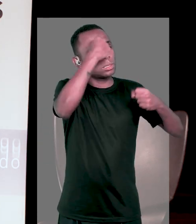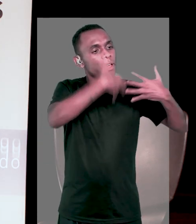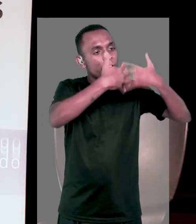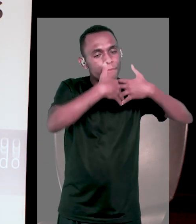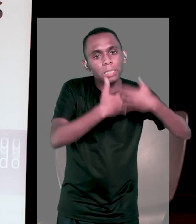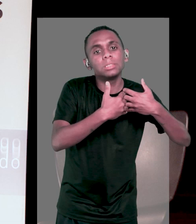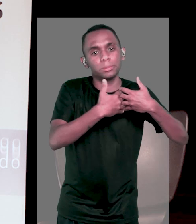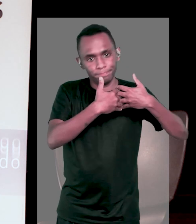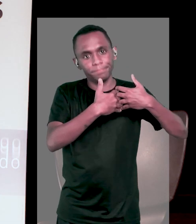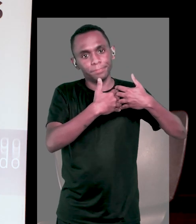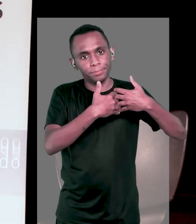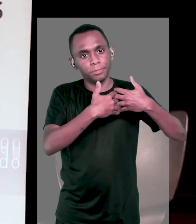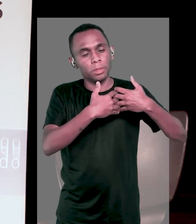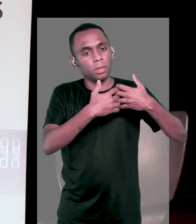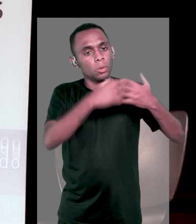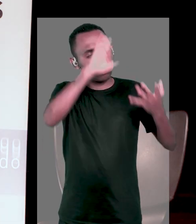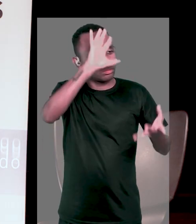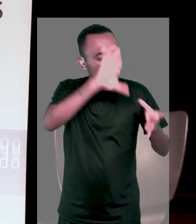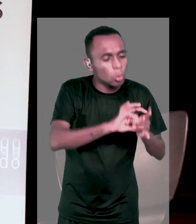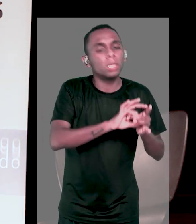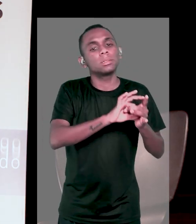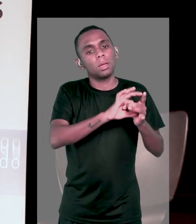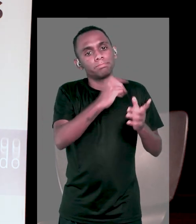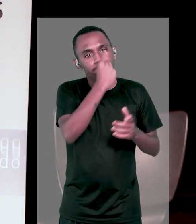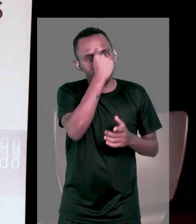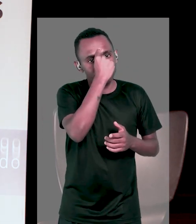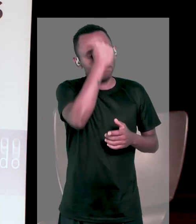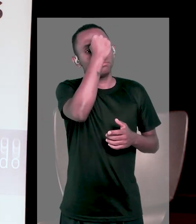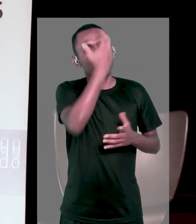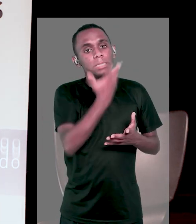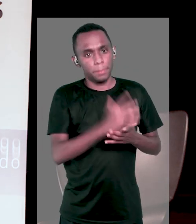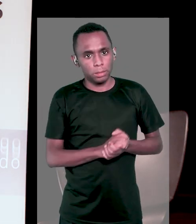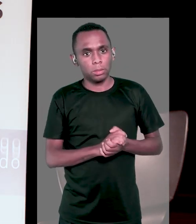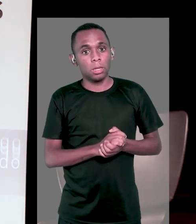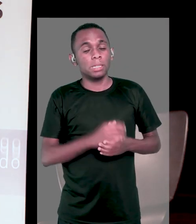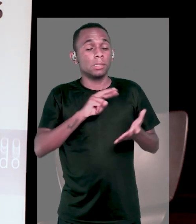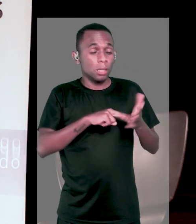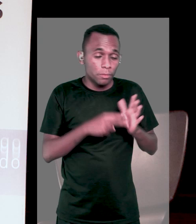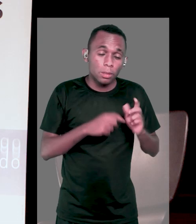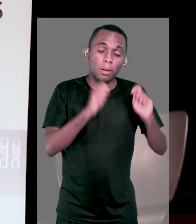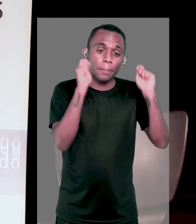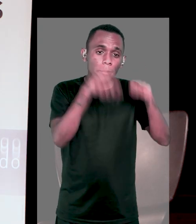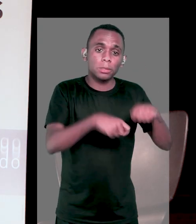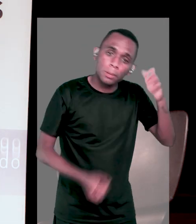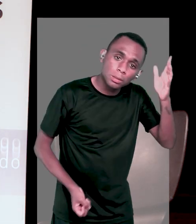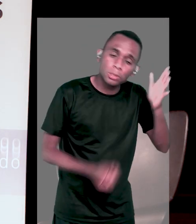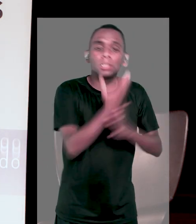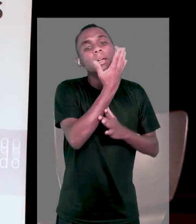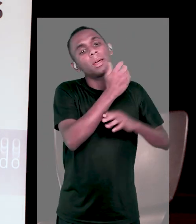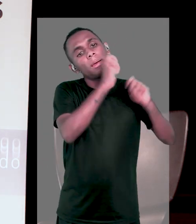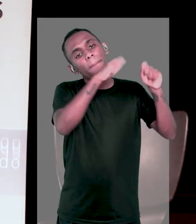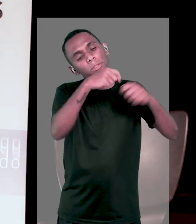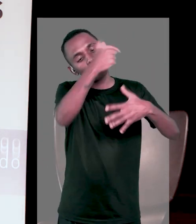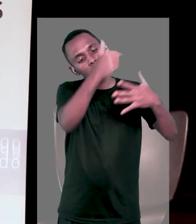coisas do proust e que o Valéry escreveu num texto publicado em 1935 intitulado noção